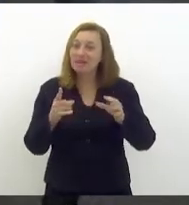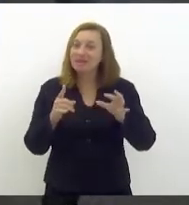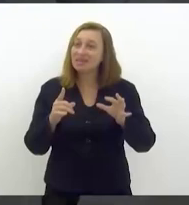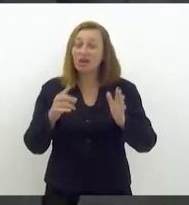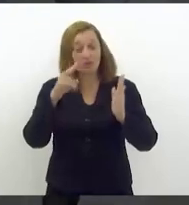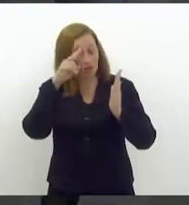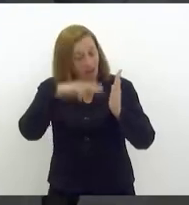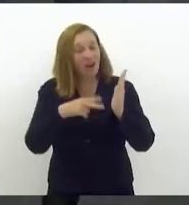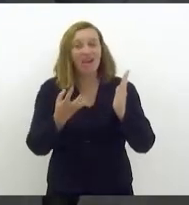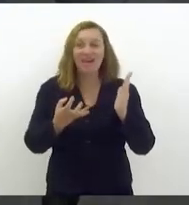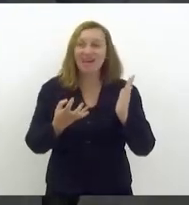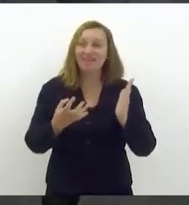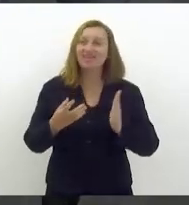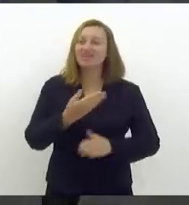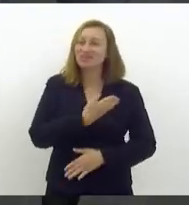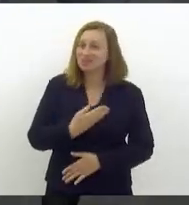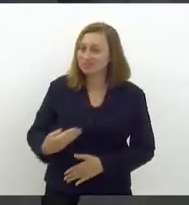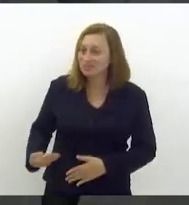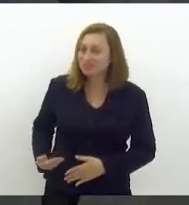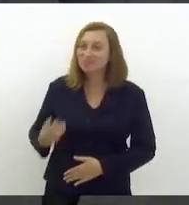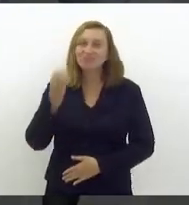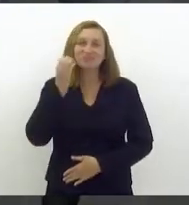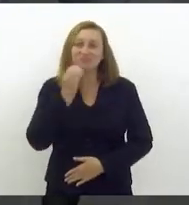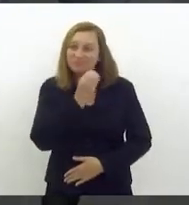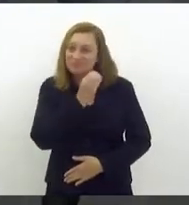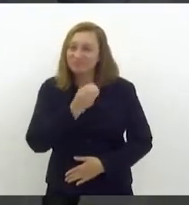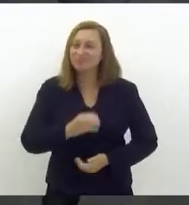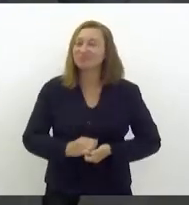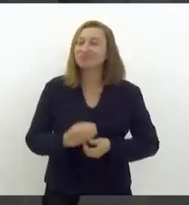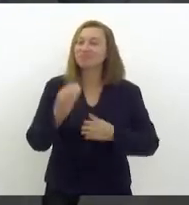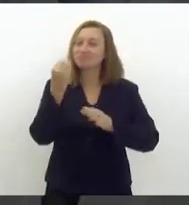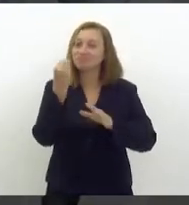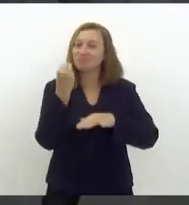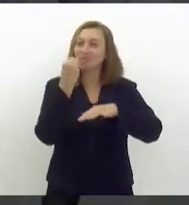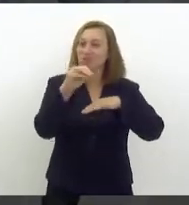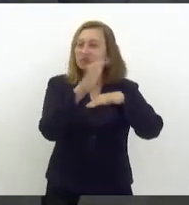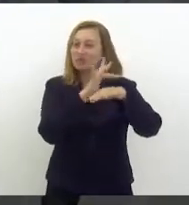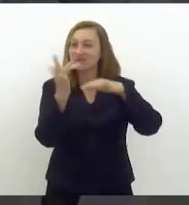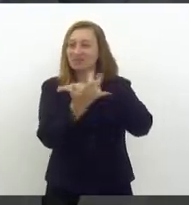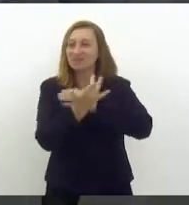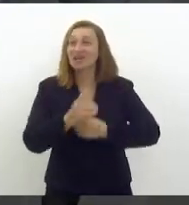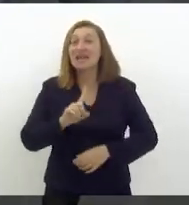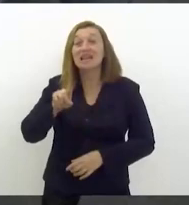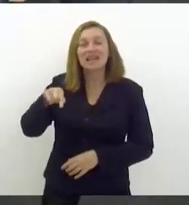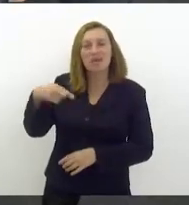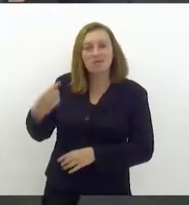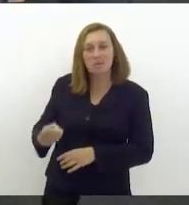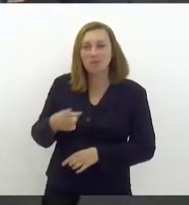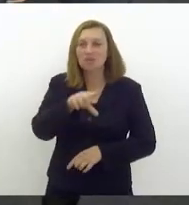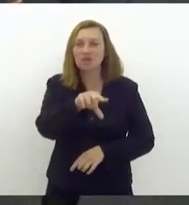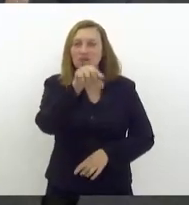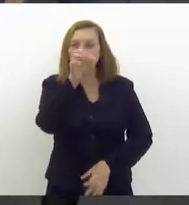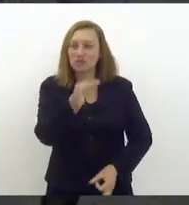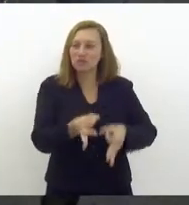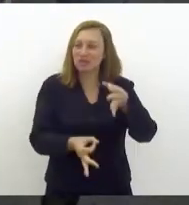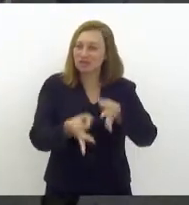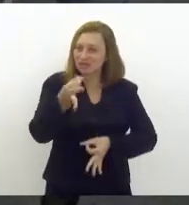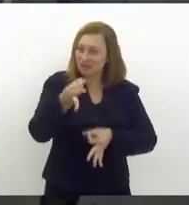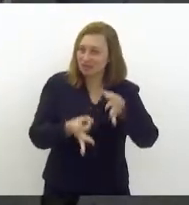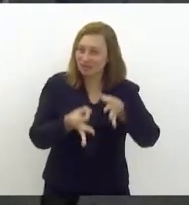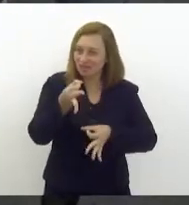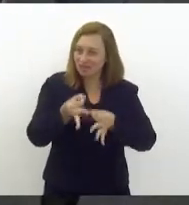ler Governador Cláudio Castro postou depois da decisão da justiça